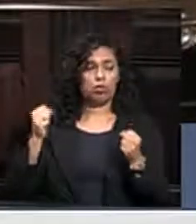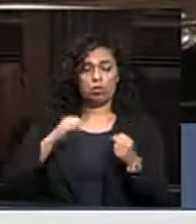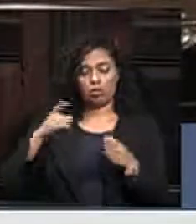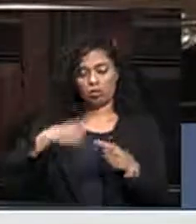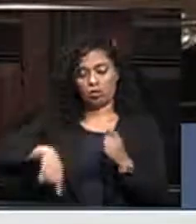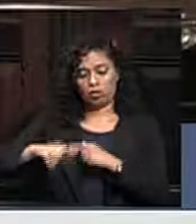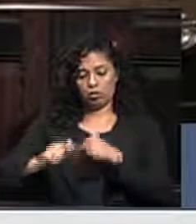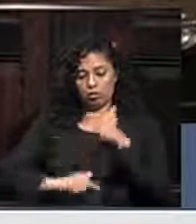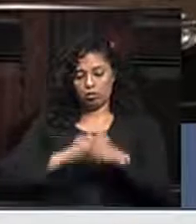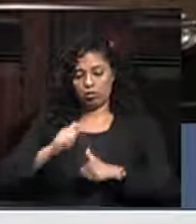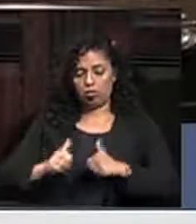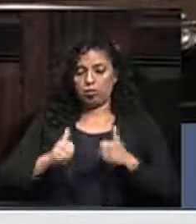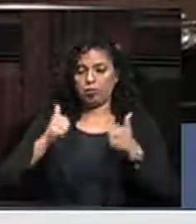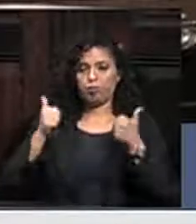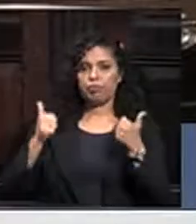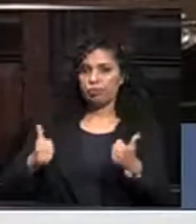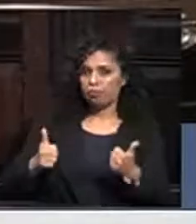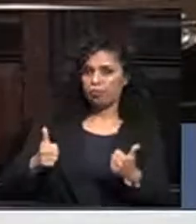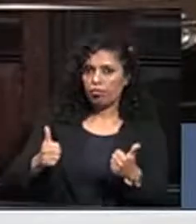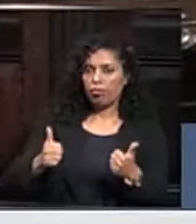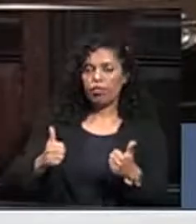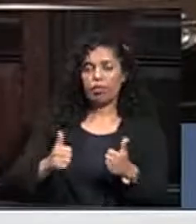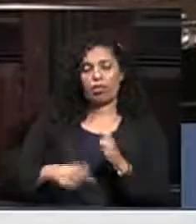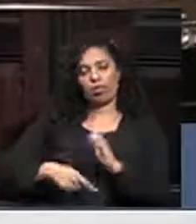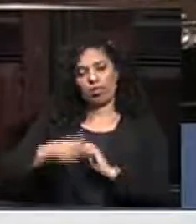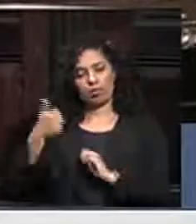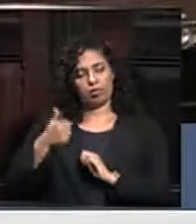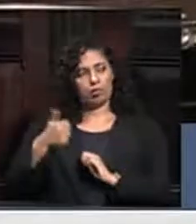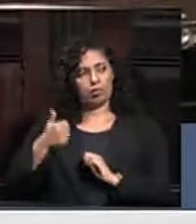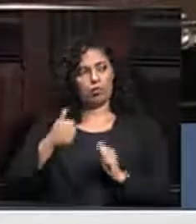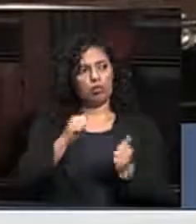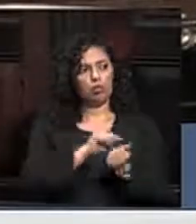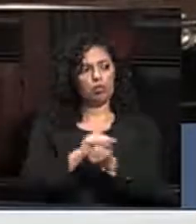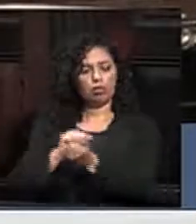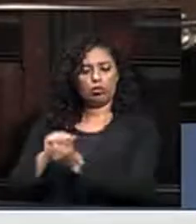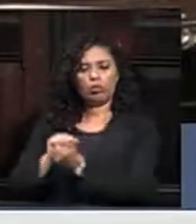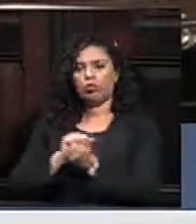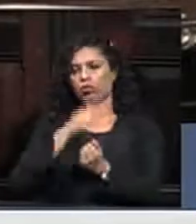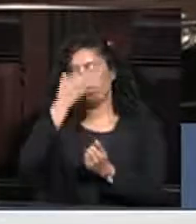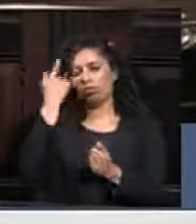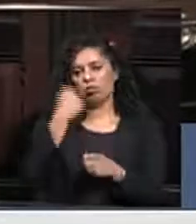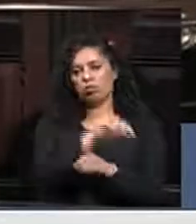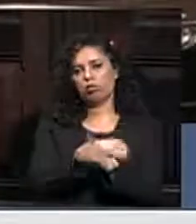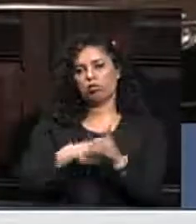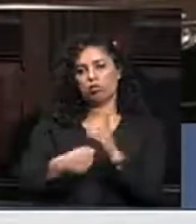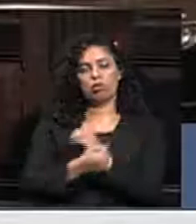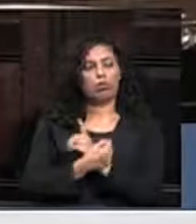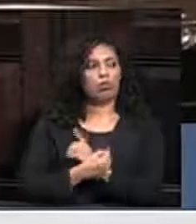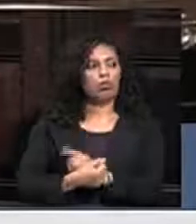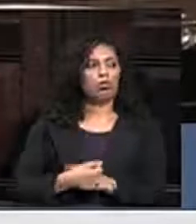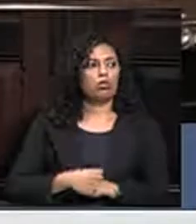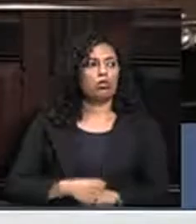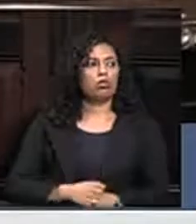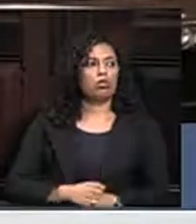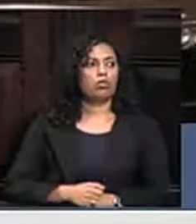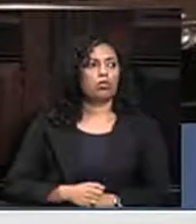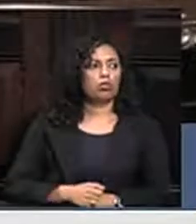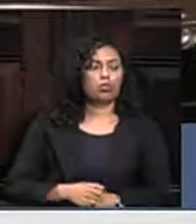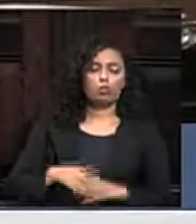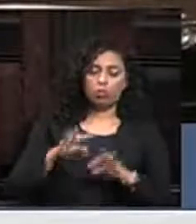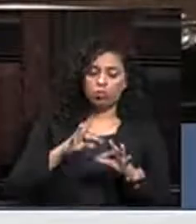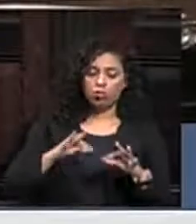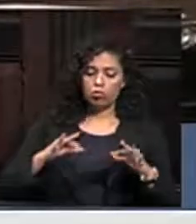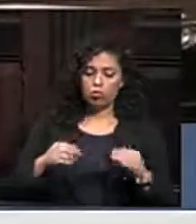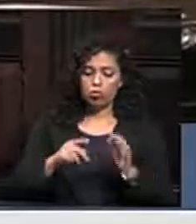gerar uma providência, o melhor para o povo do Estado do Rio de Janeiro. E nesses projetos que